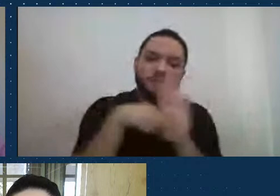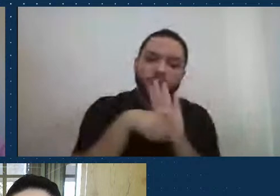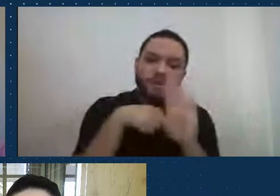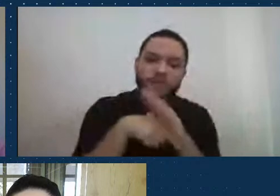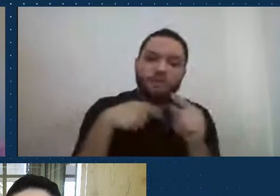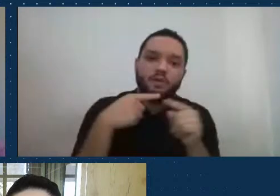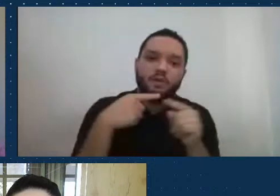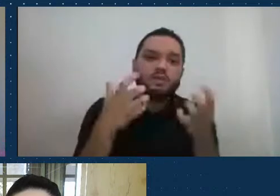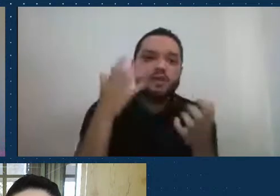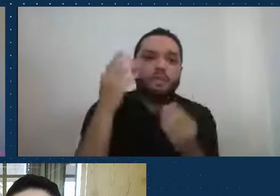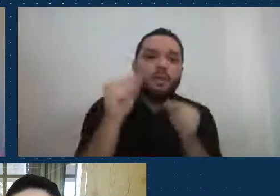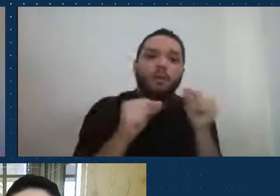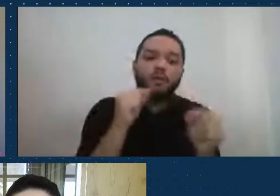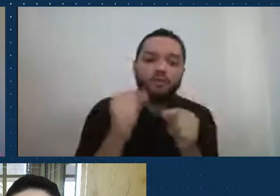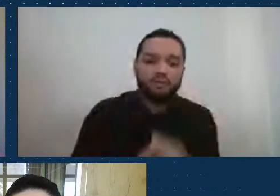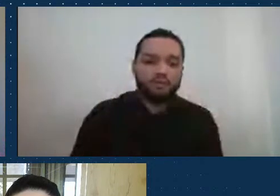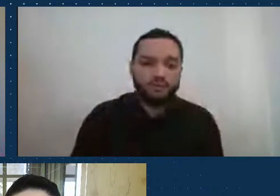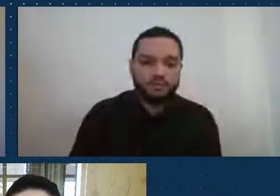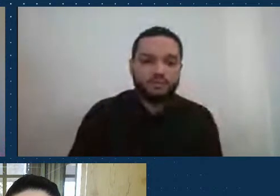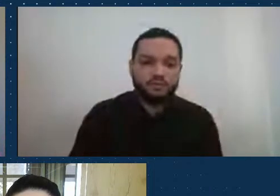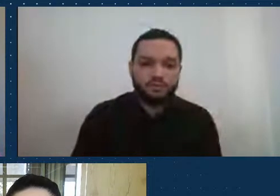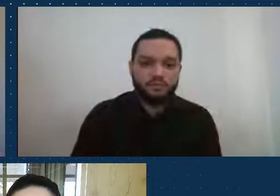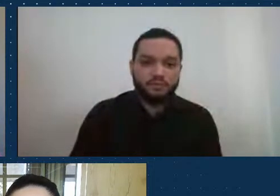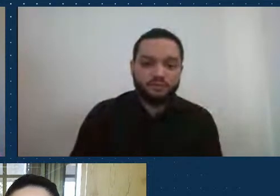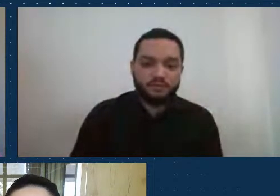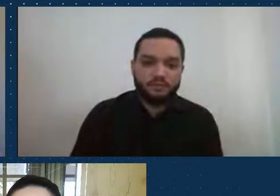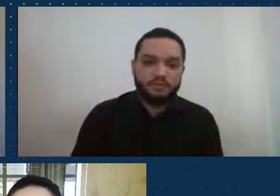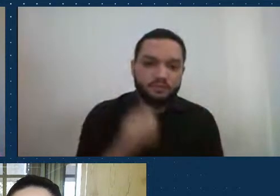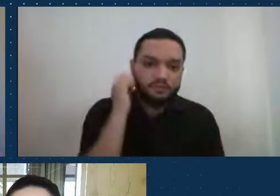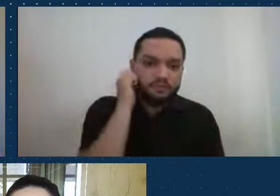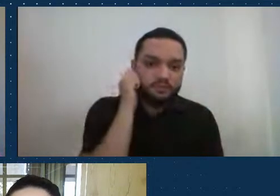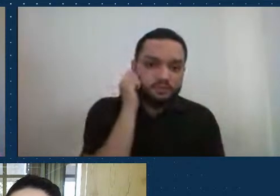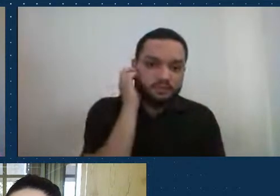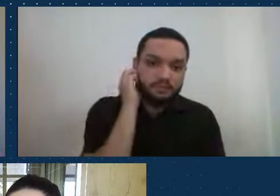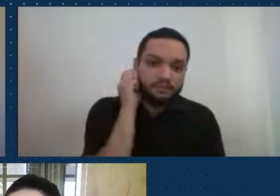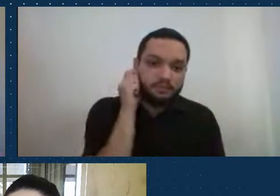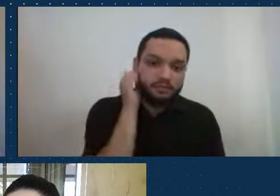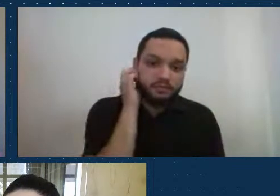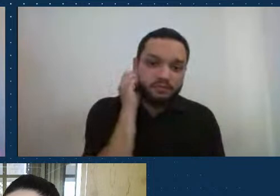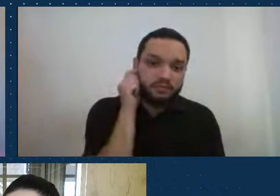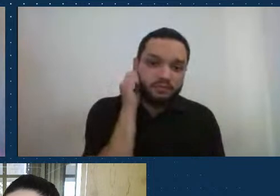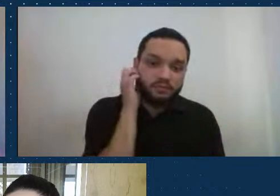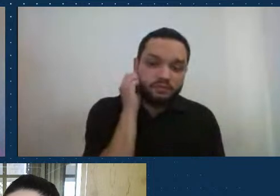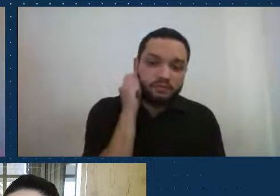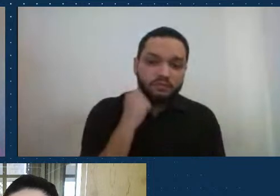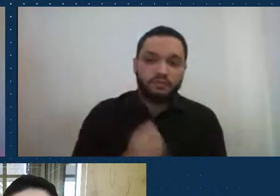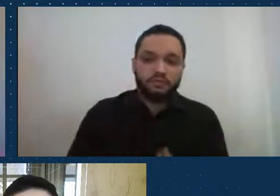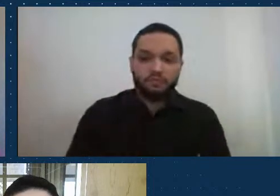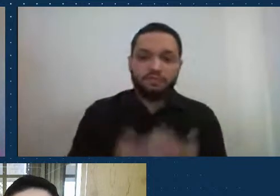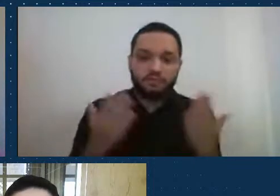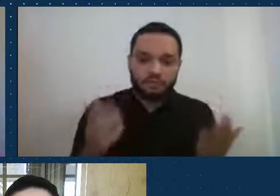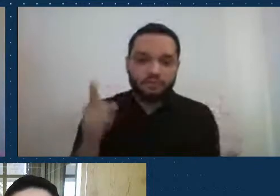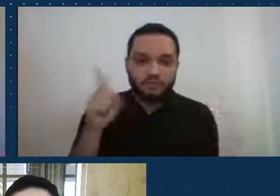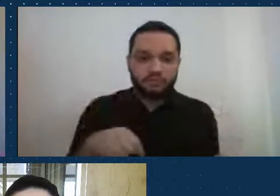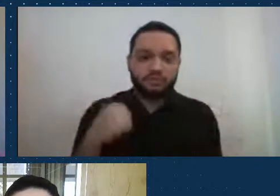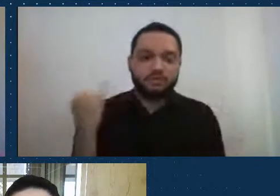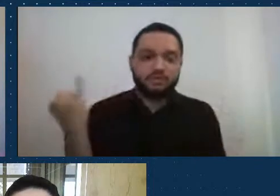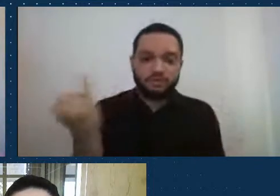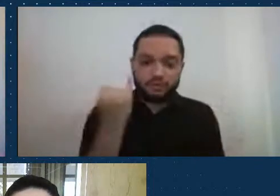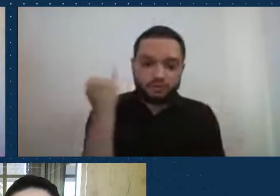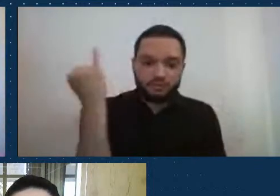não sabe, né? Para descobrir o que ainda não sabe. Então, nesse sentido, é muito importante